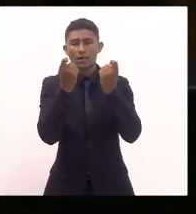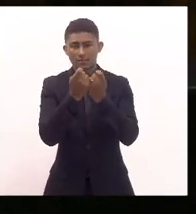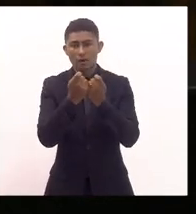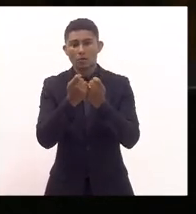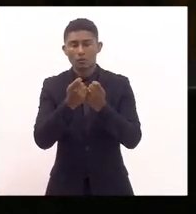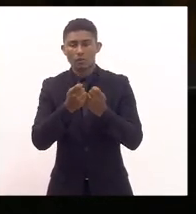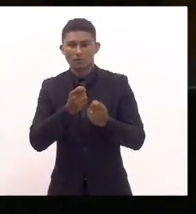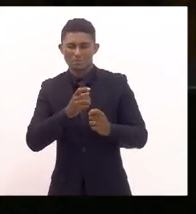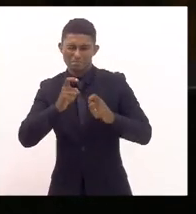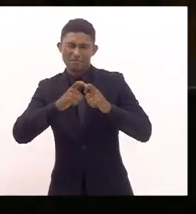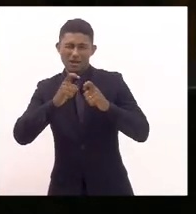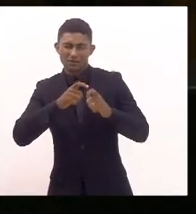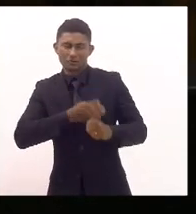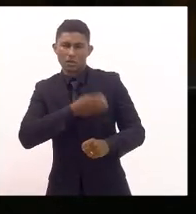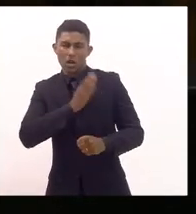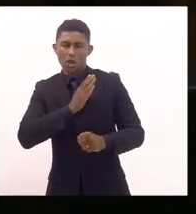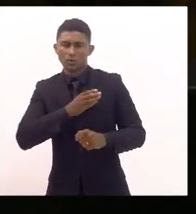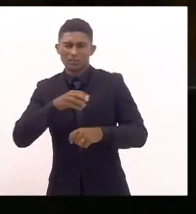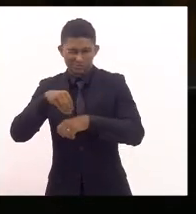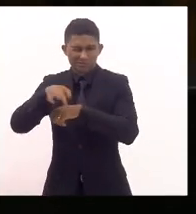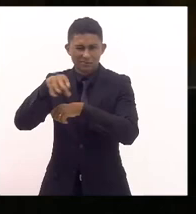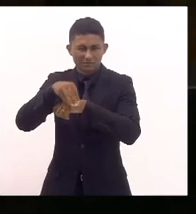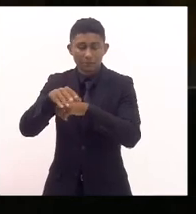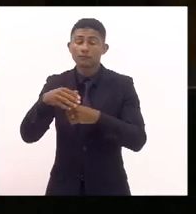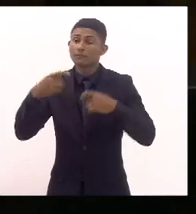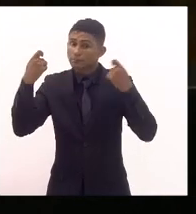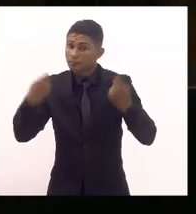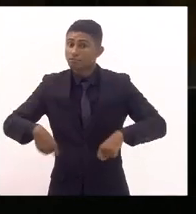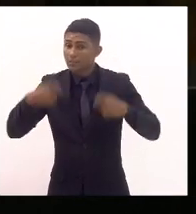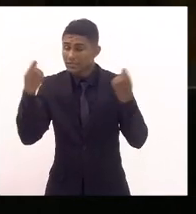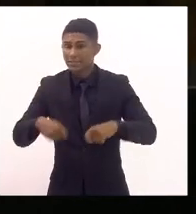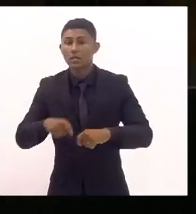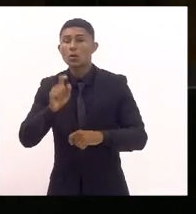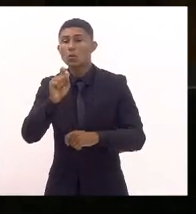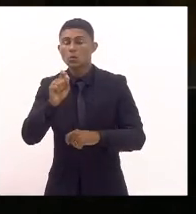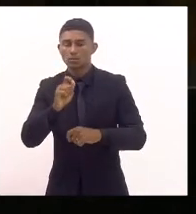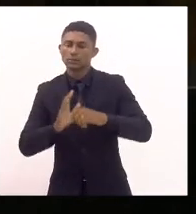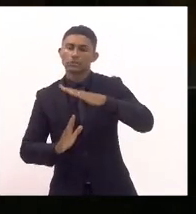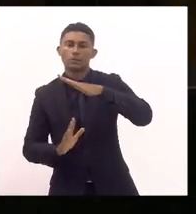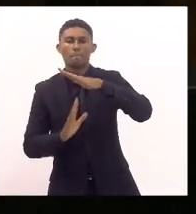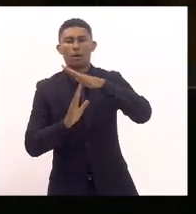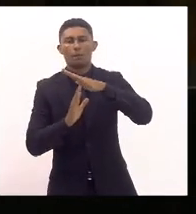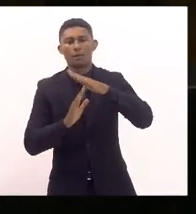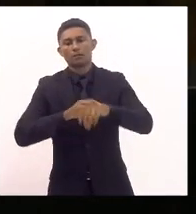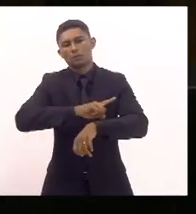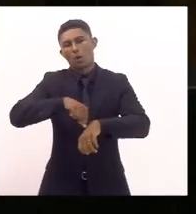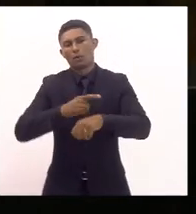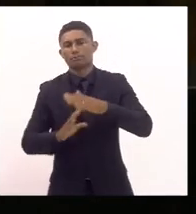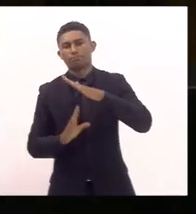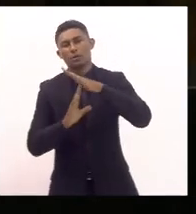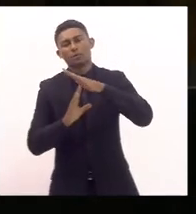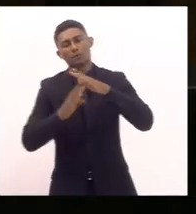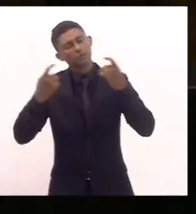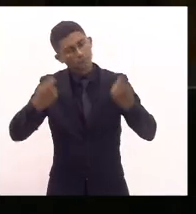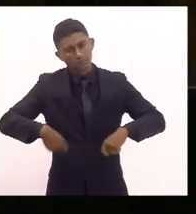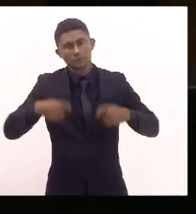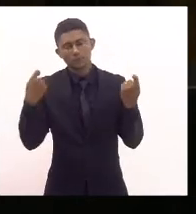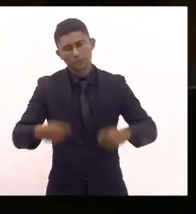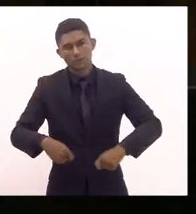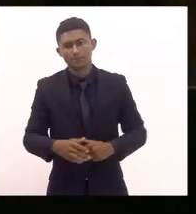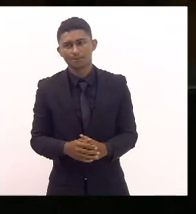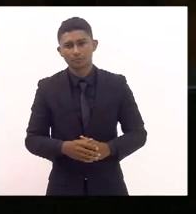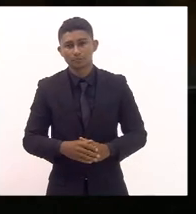para a necessidade de limitar a utilização dos aparelhos e aqui não é vale